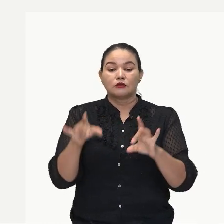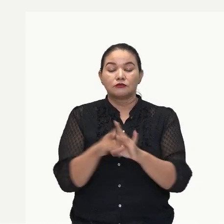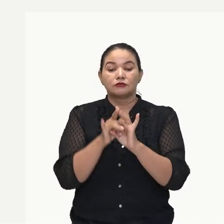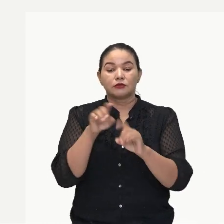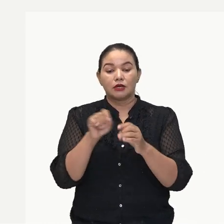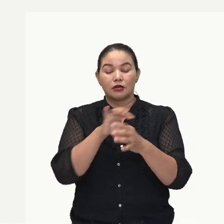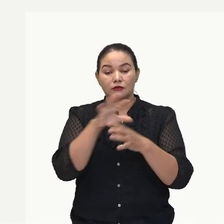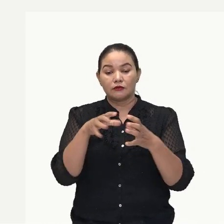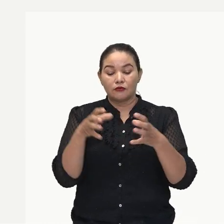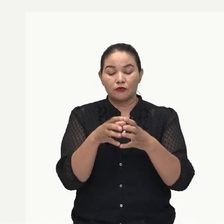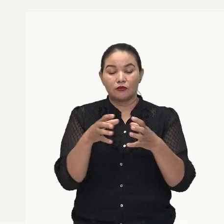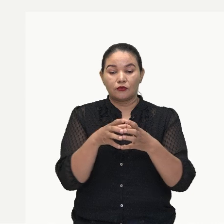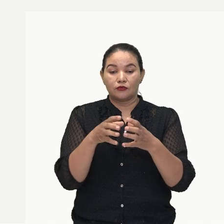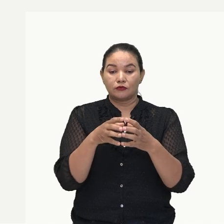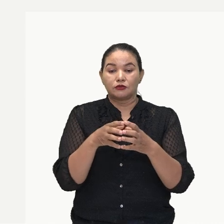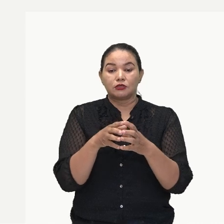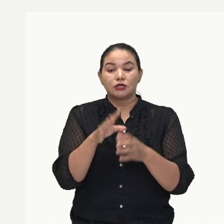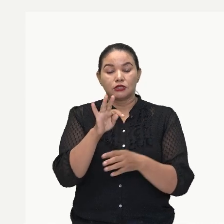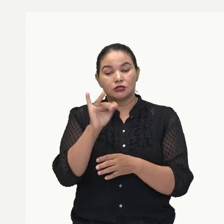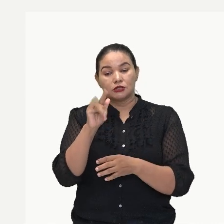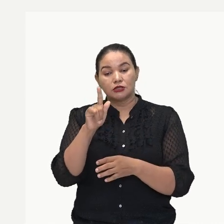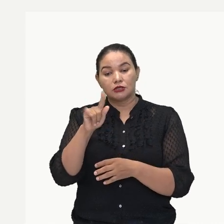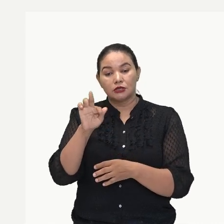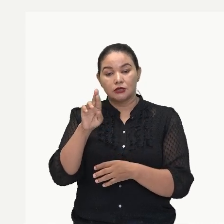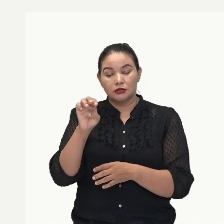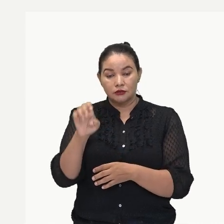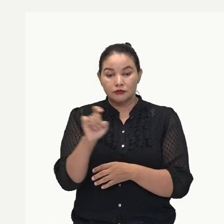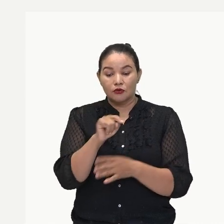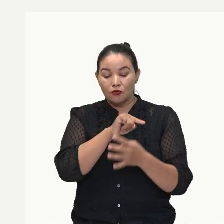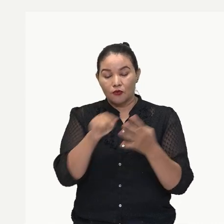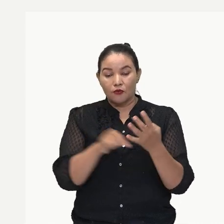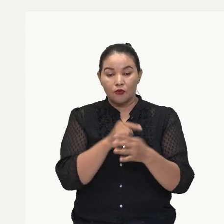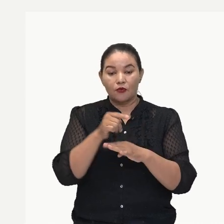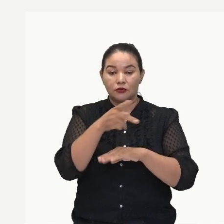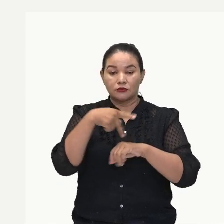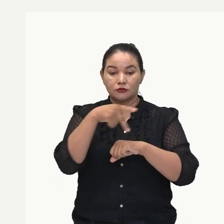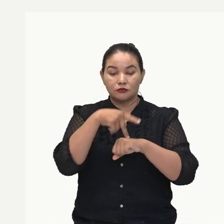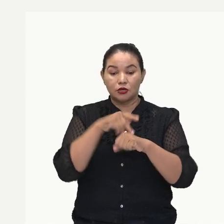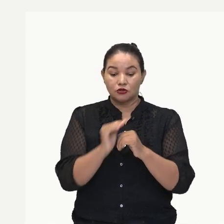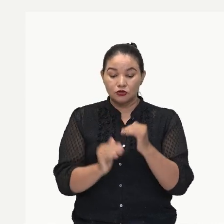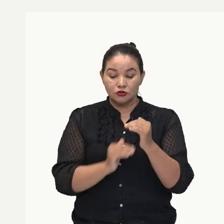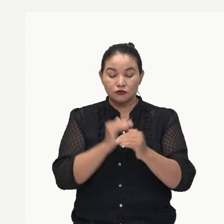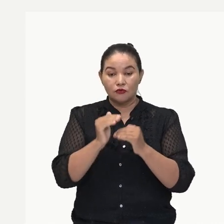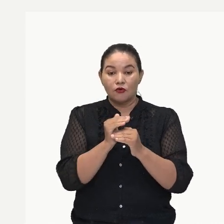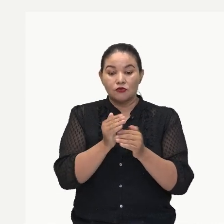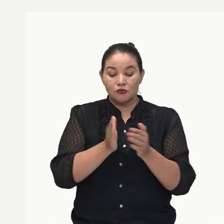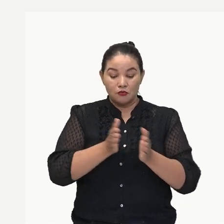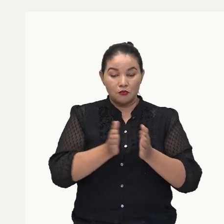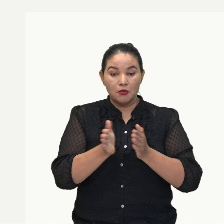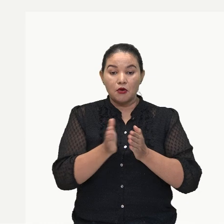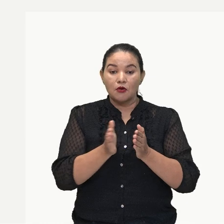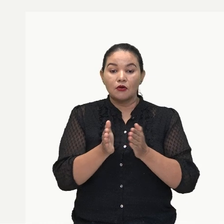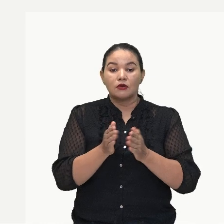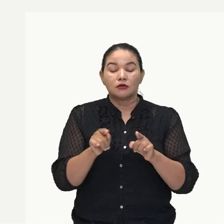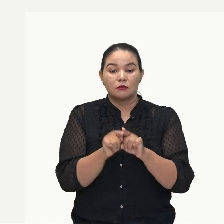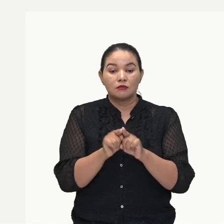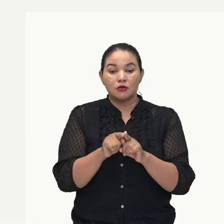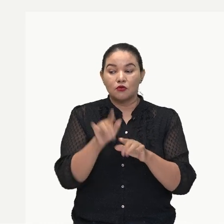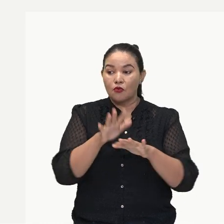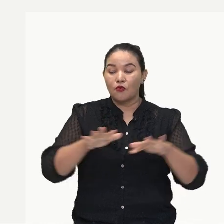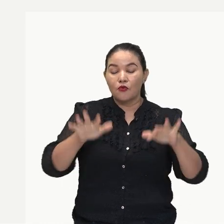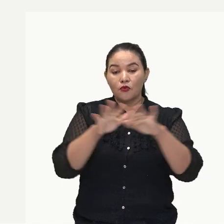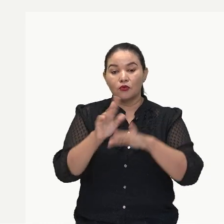asiáticos. Mas os tigres asiáticos, né, esses 4 países se desenvolveram tanto em um curto período que acabou chamando a atenção de